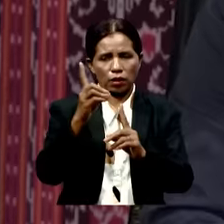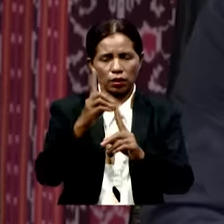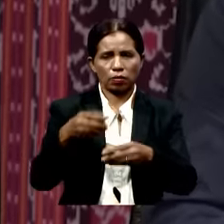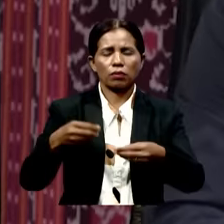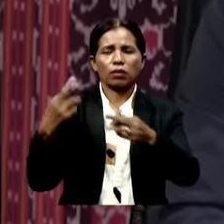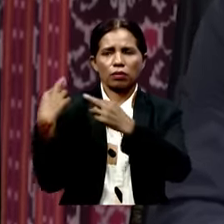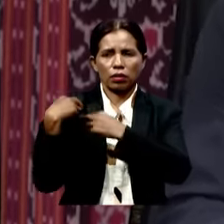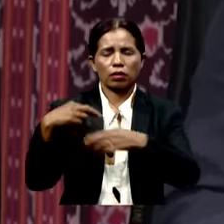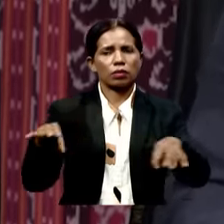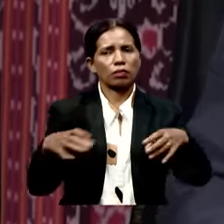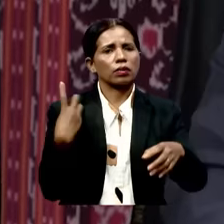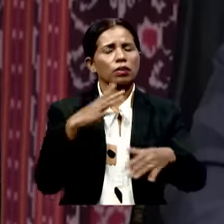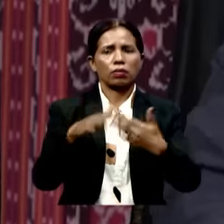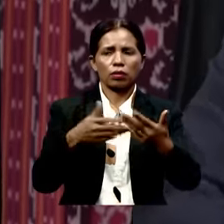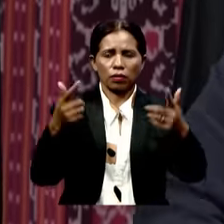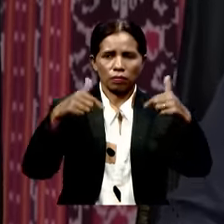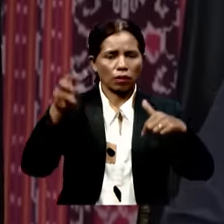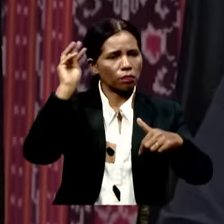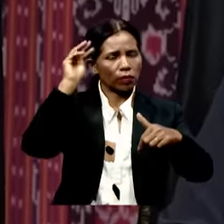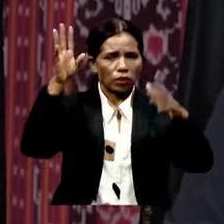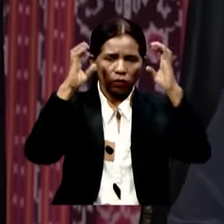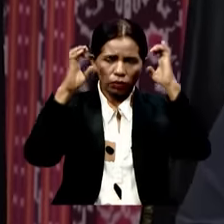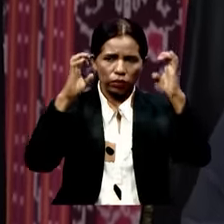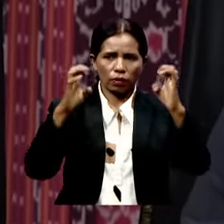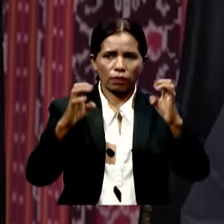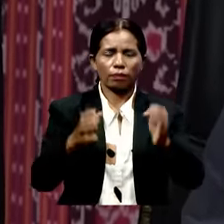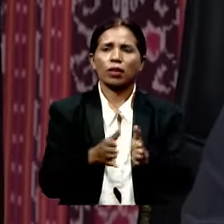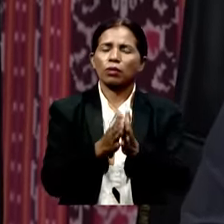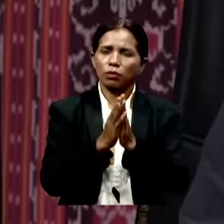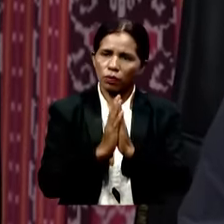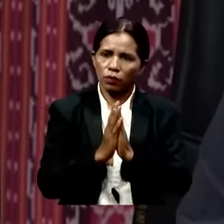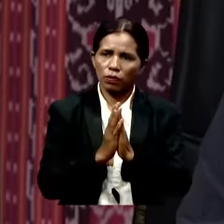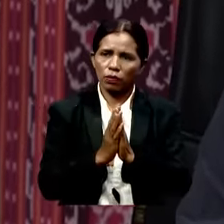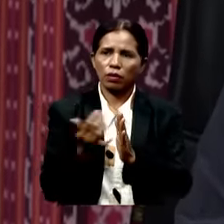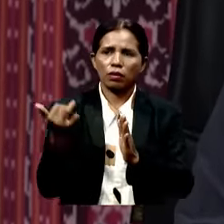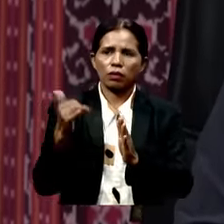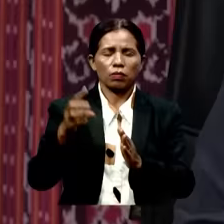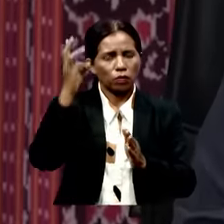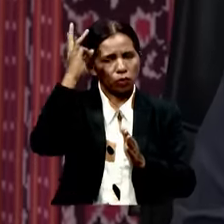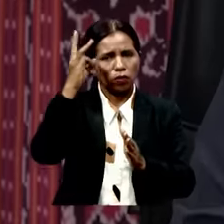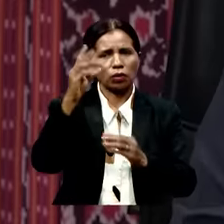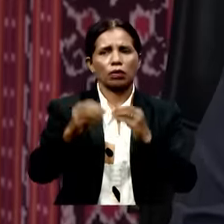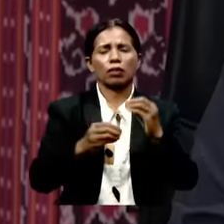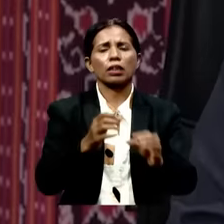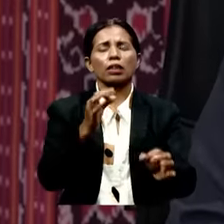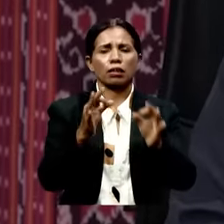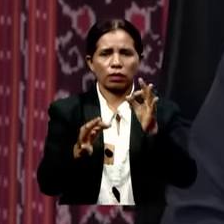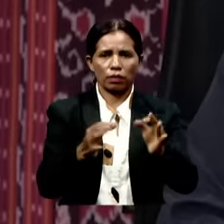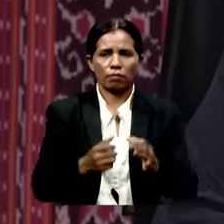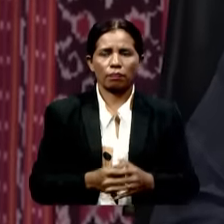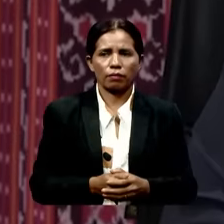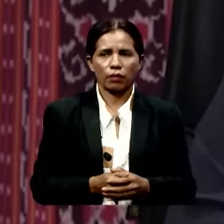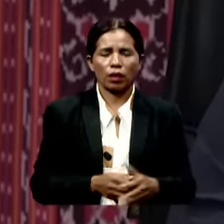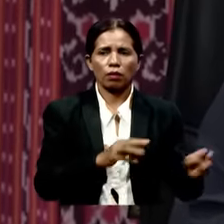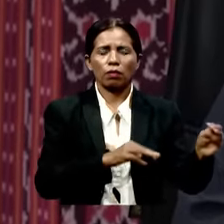de posse então sira o toto mai he ministério educação e Gigi, Sira, balo preocupação kata kare a